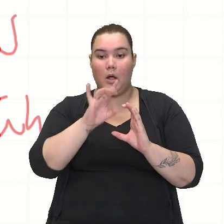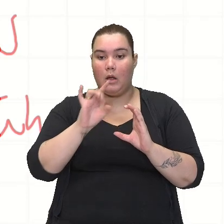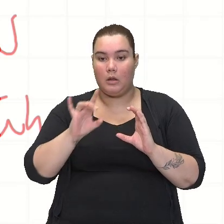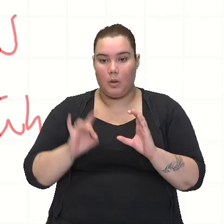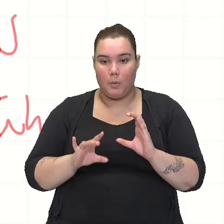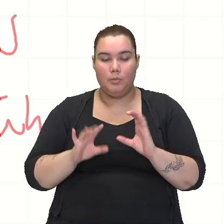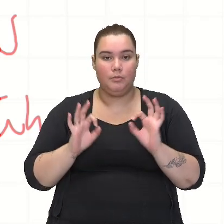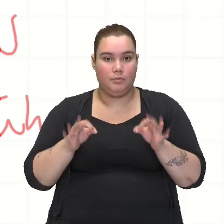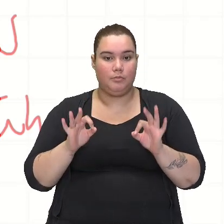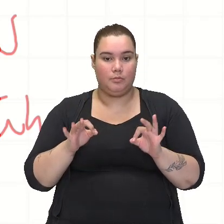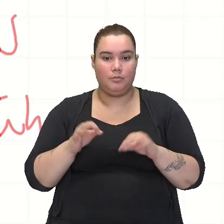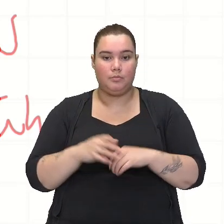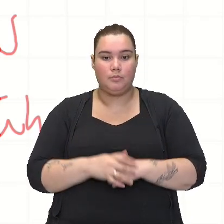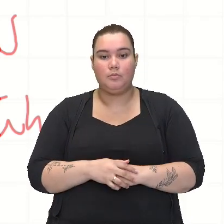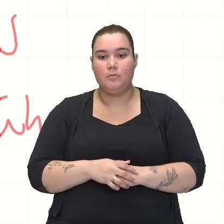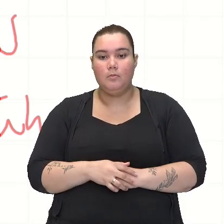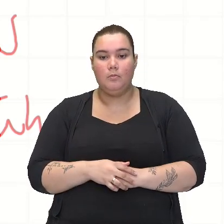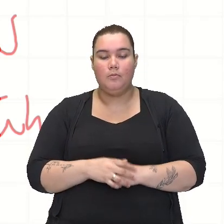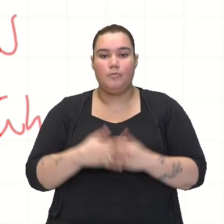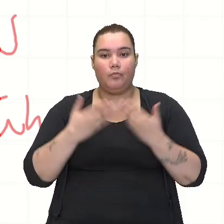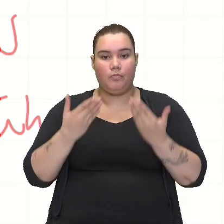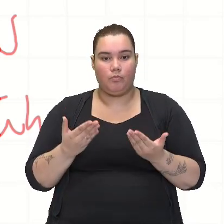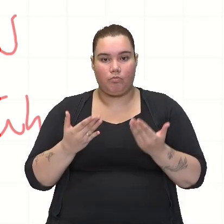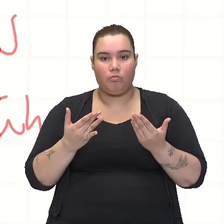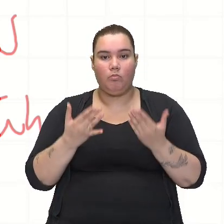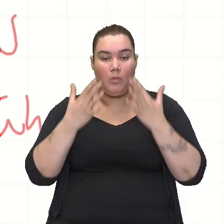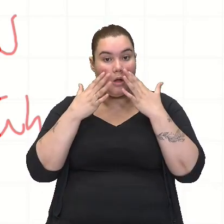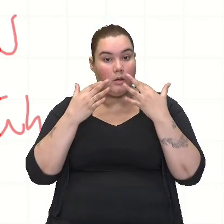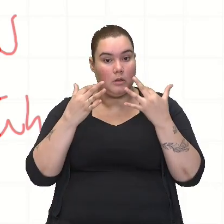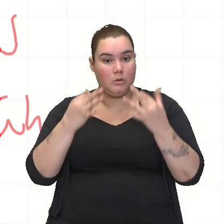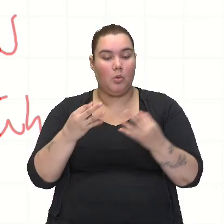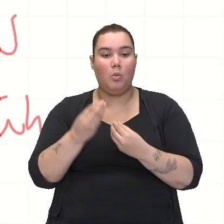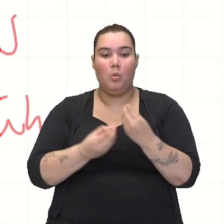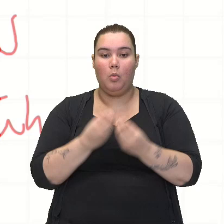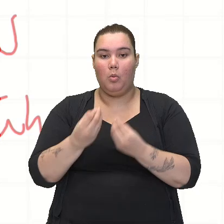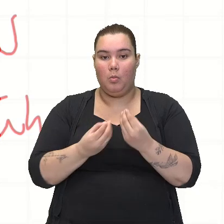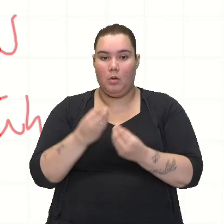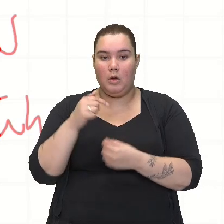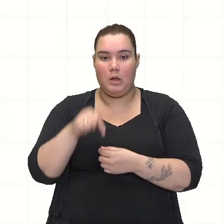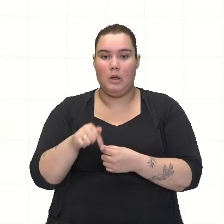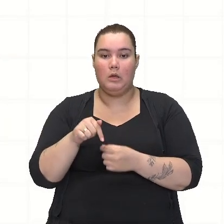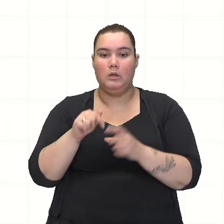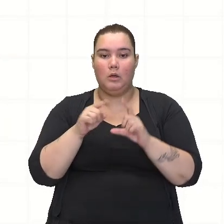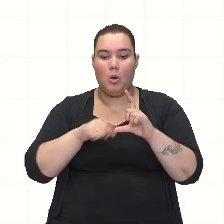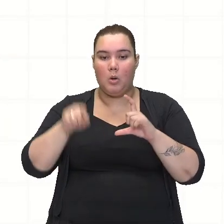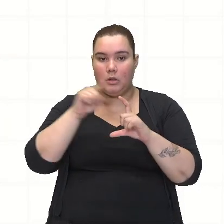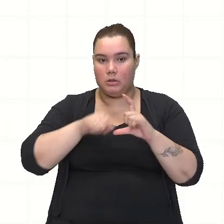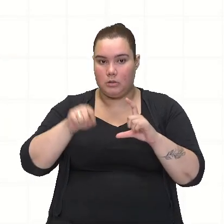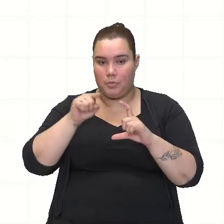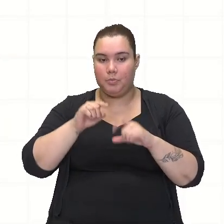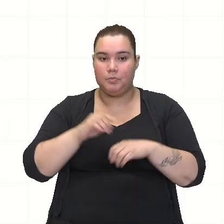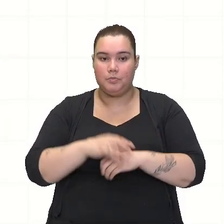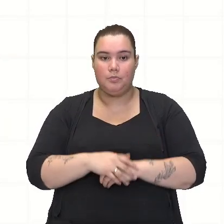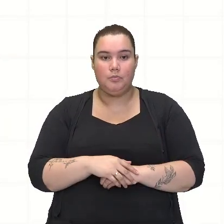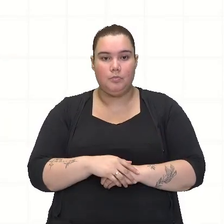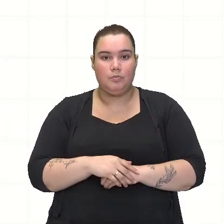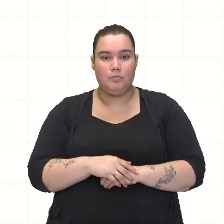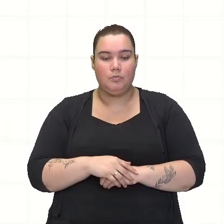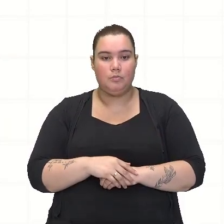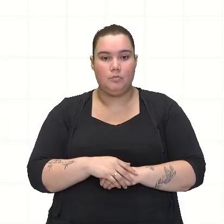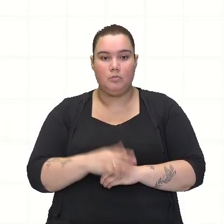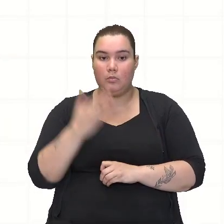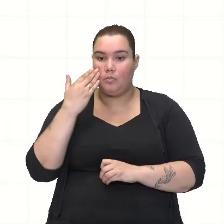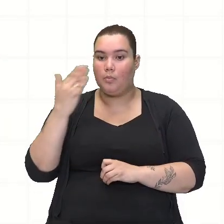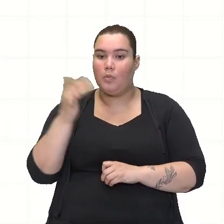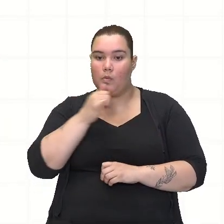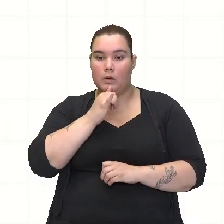uma, certo, meu povo? Então, vamos ver aí como é que fica a rotação. Ó. Então, tá aqui. Vamos ver um